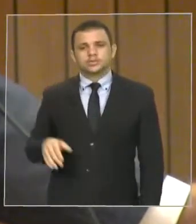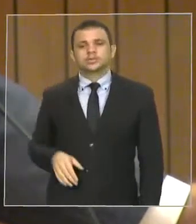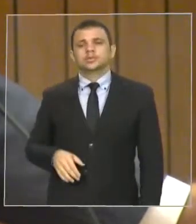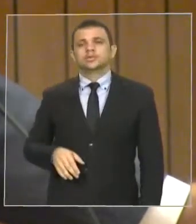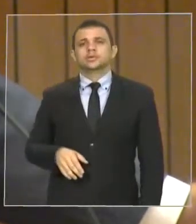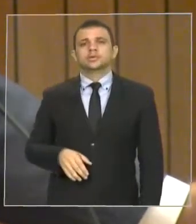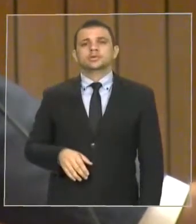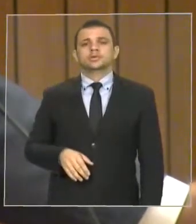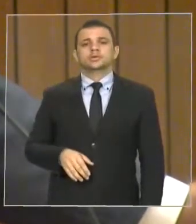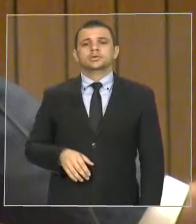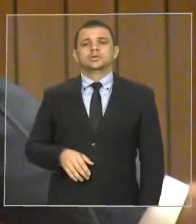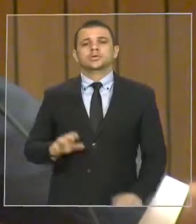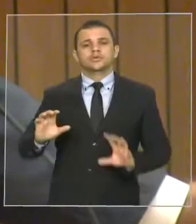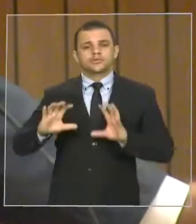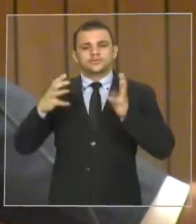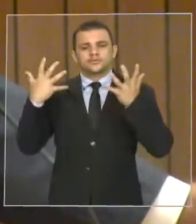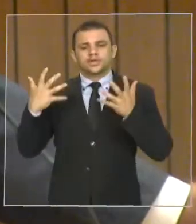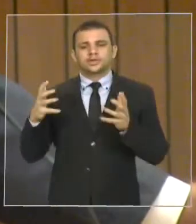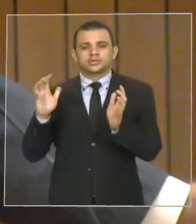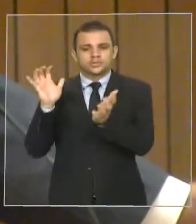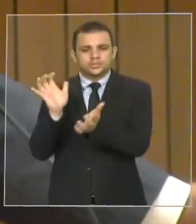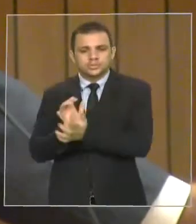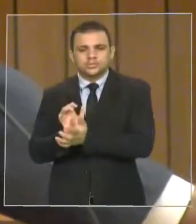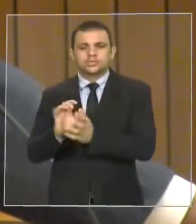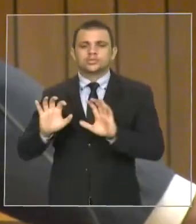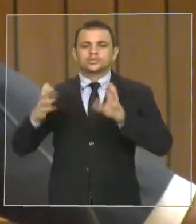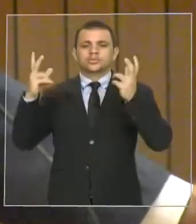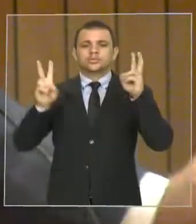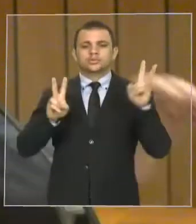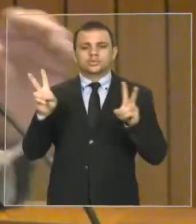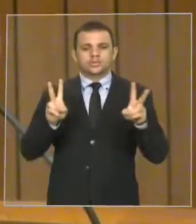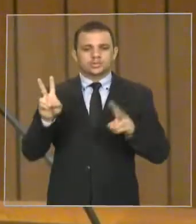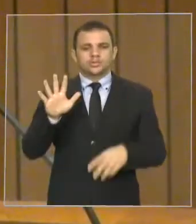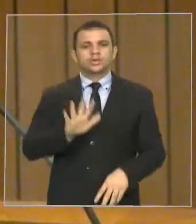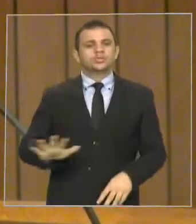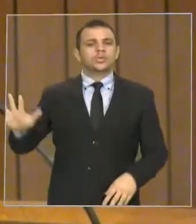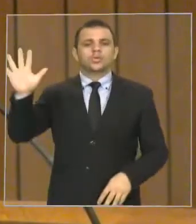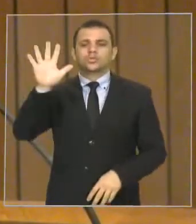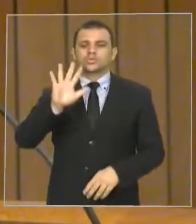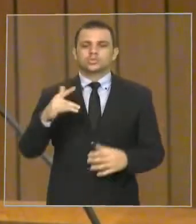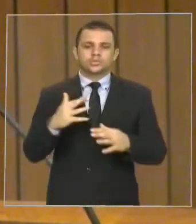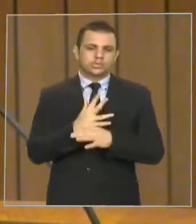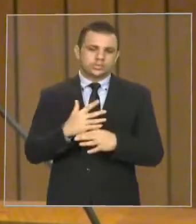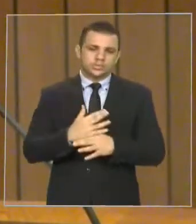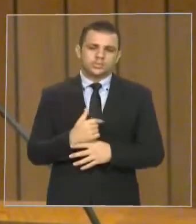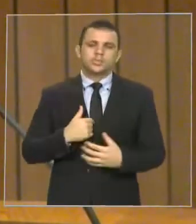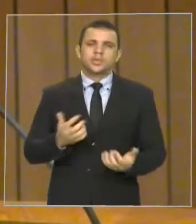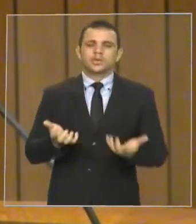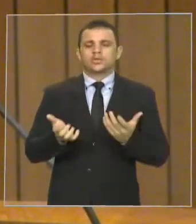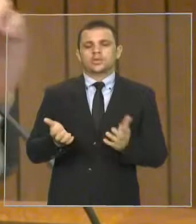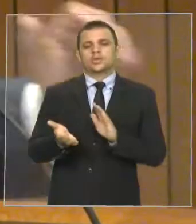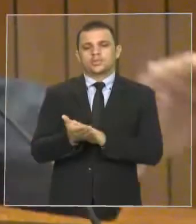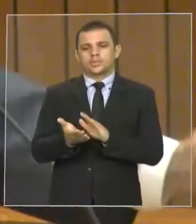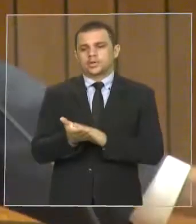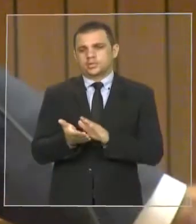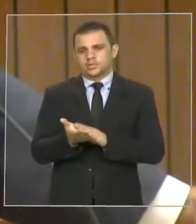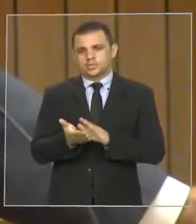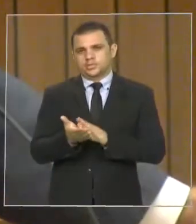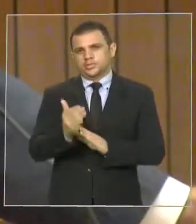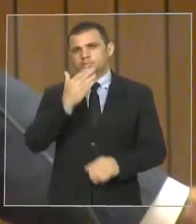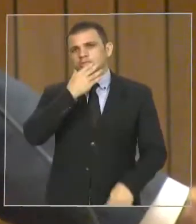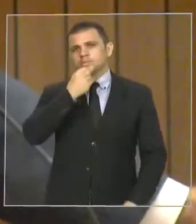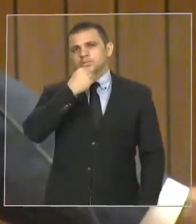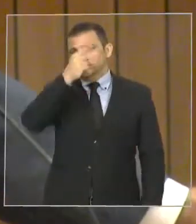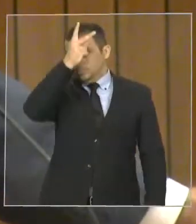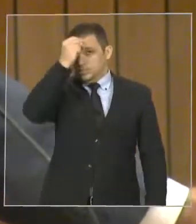blocos festas carnavalescas que fizeram a cidade eu queria que parabenizar o prefeito lá de vargem